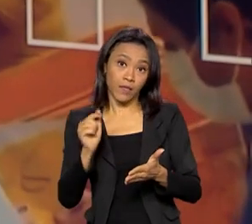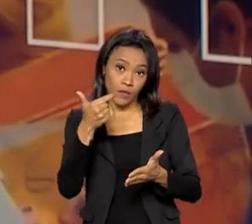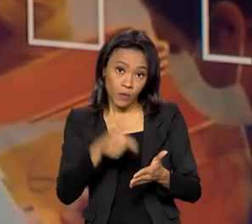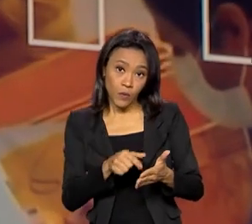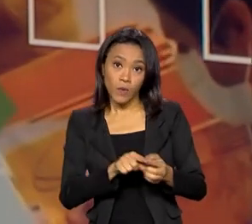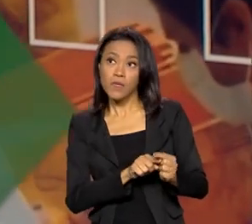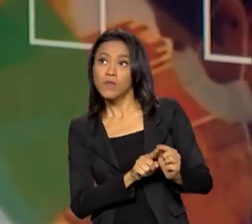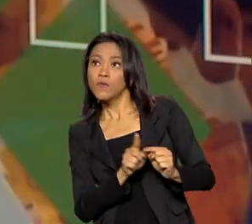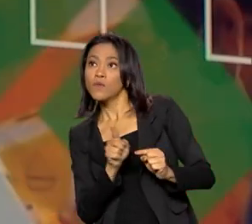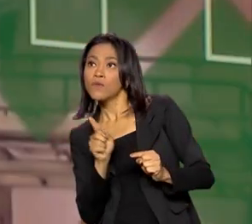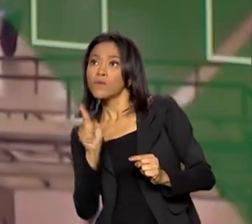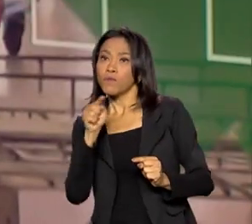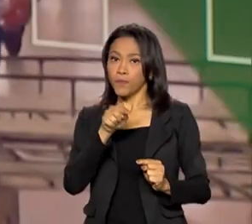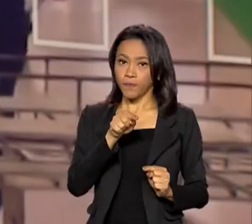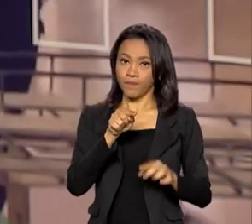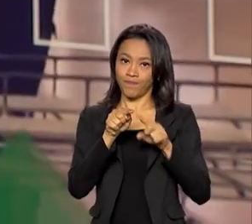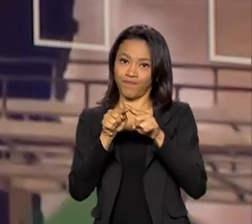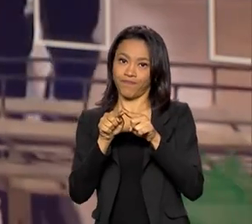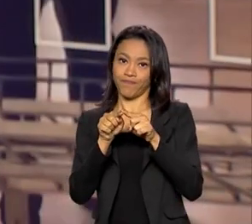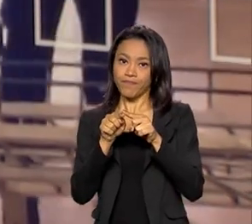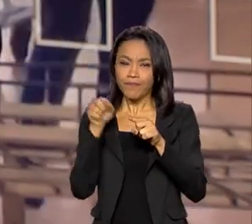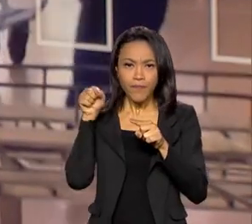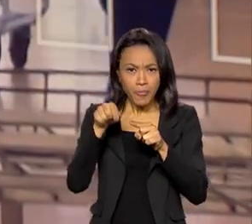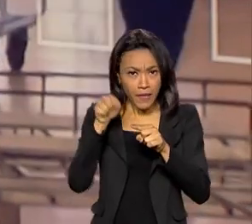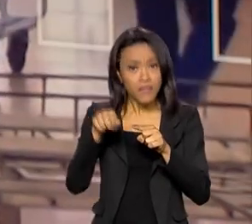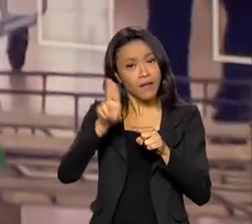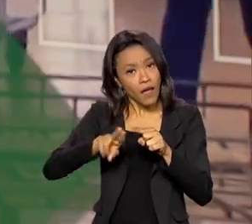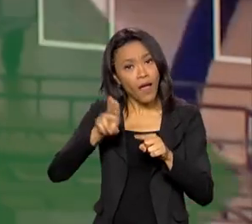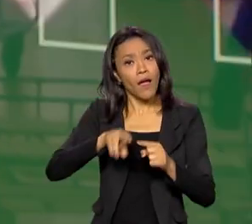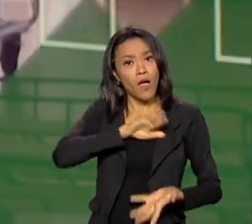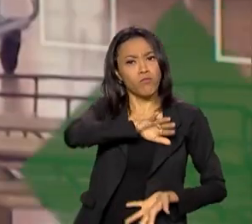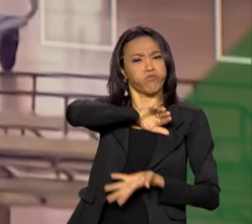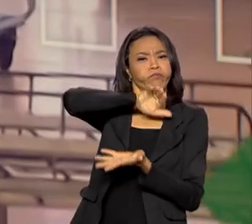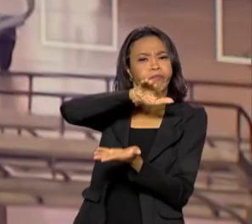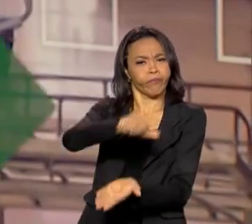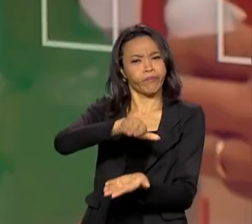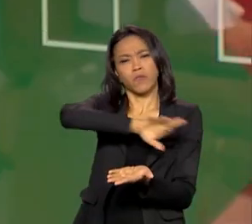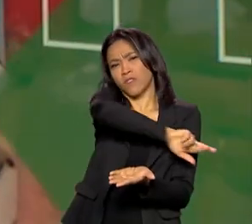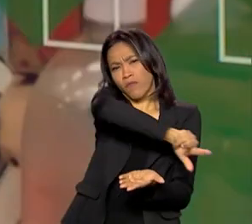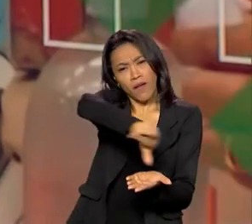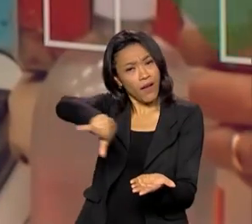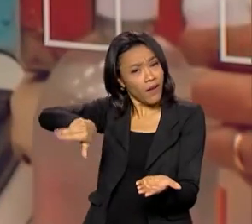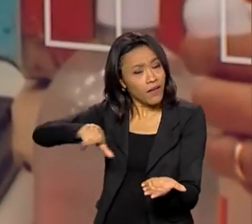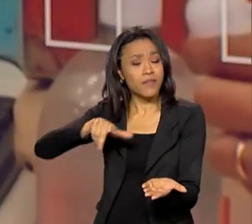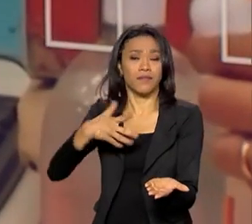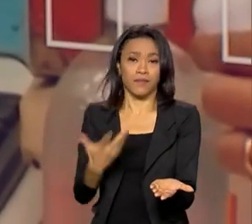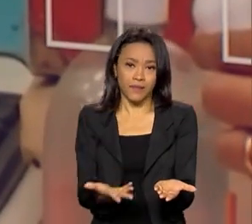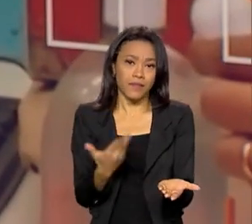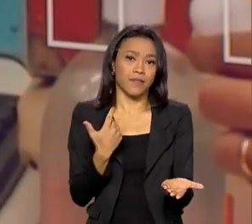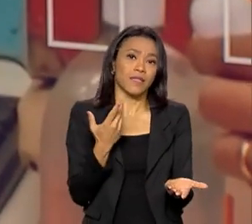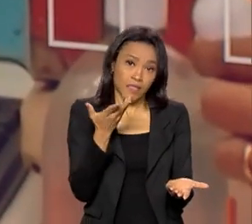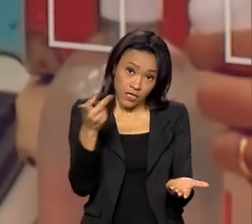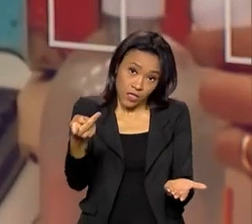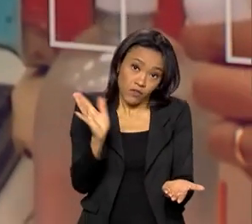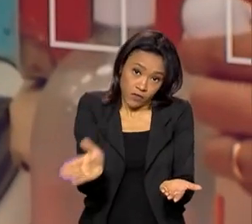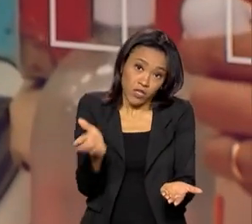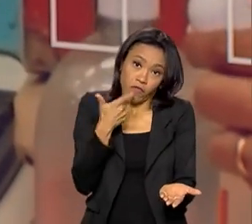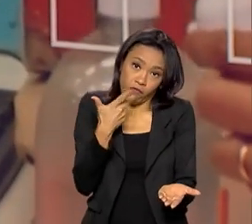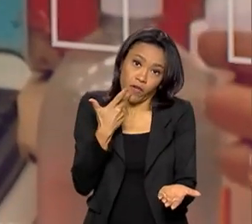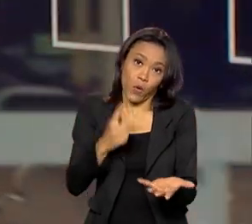destino. A navegação se presta para transporte de encomendas como um todo na empresa, incluindo esse que você